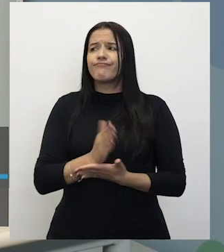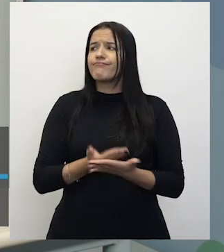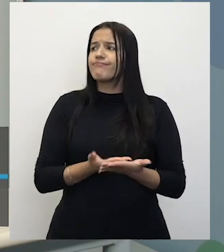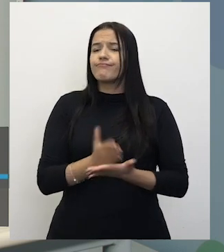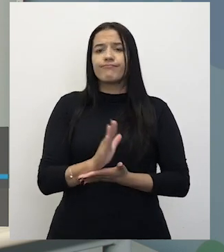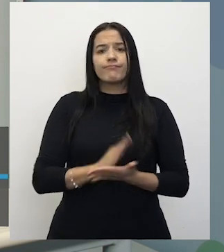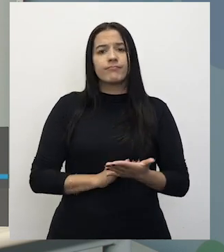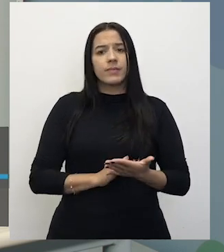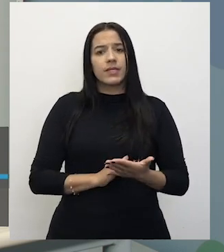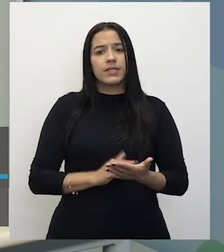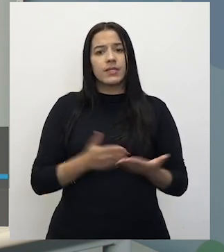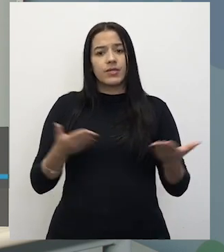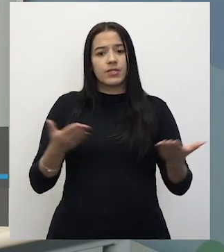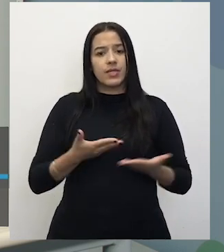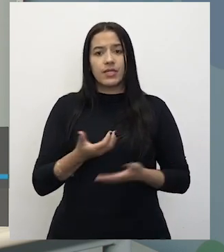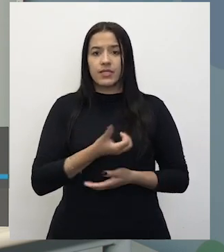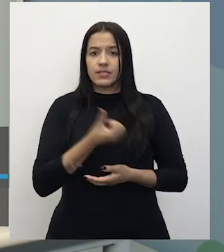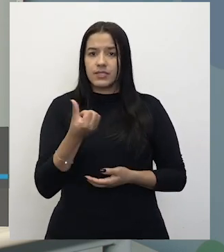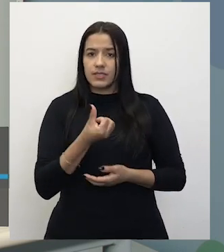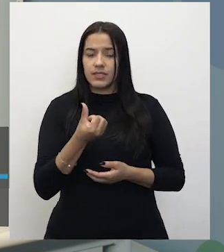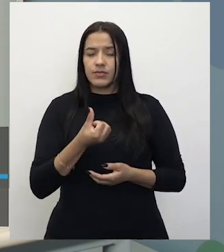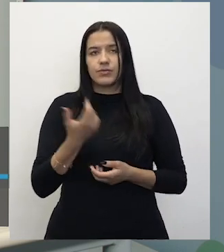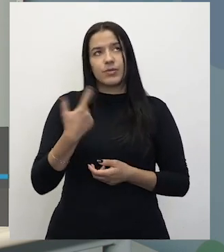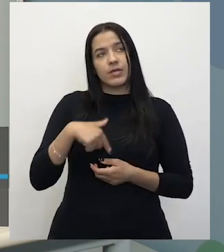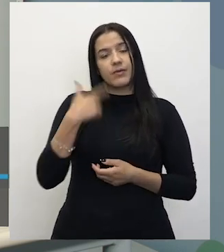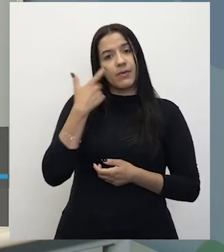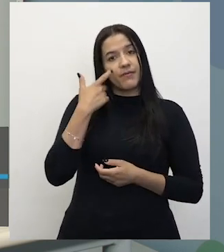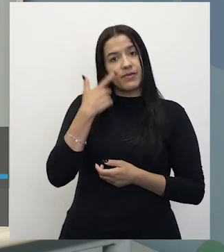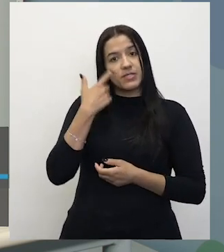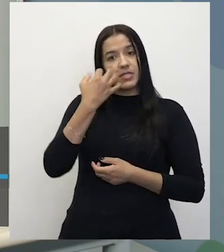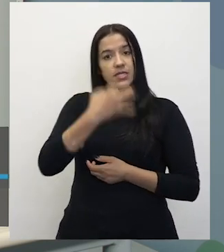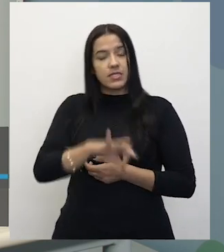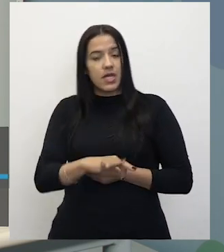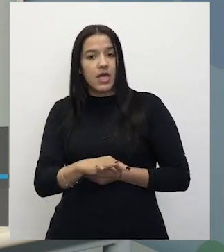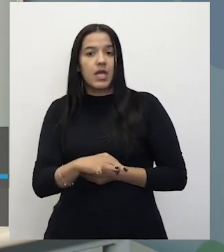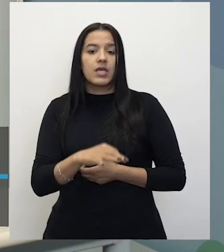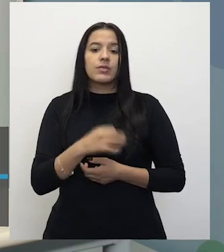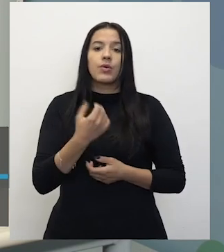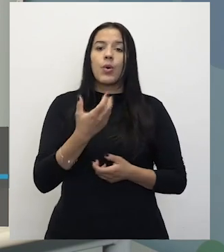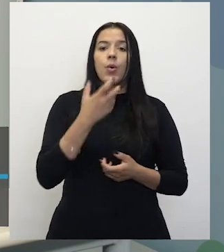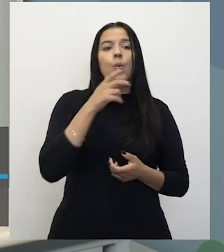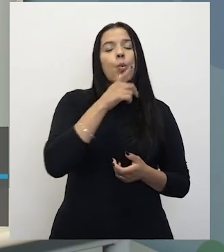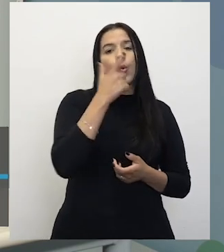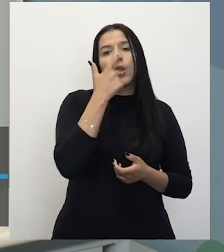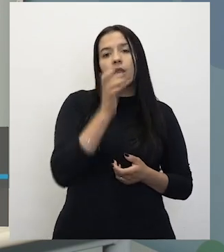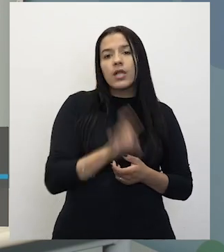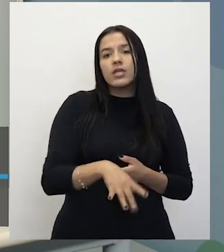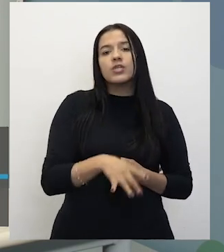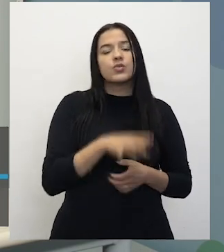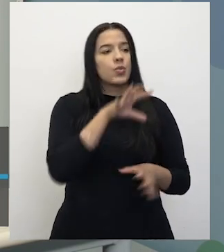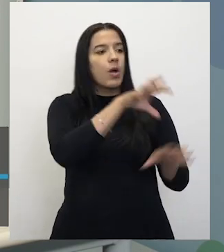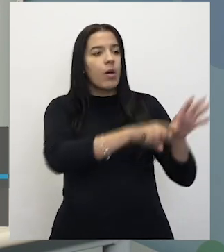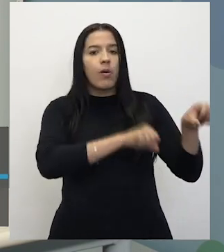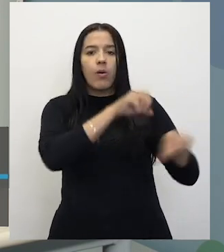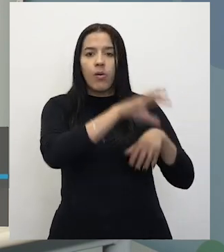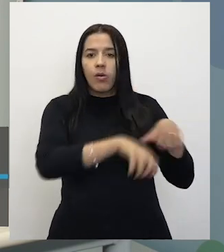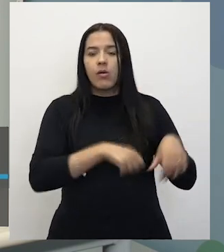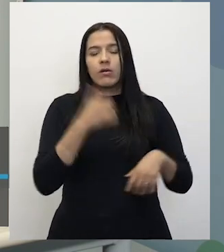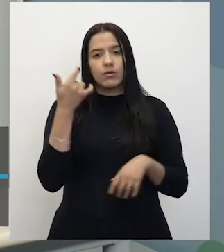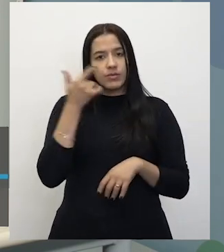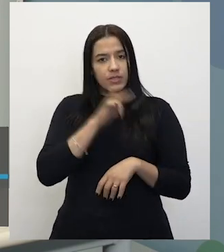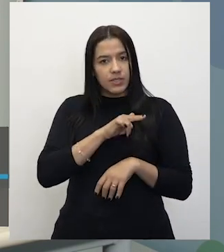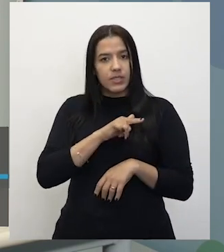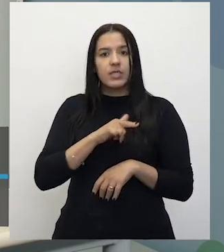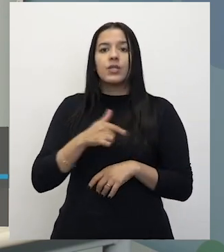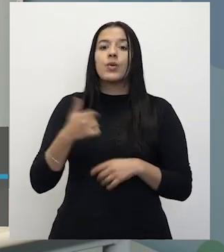a gente está nessa 6ª etapa para ver o que está dando certo, se está dando certo a coleta de lixo, o plantio de árvores, de fazer uma horta